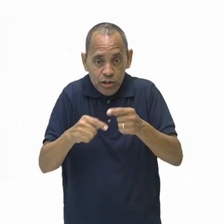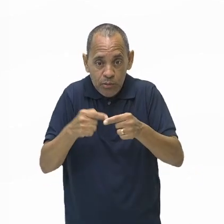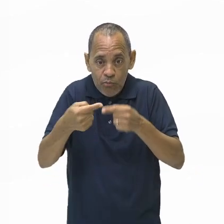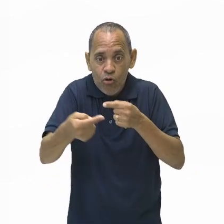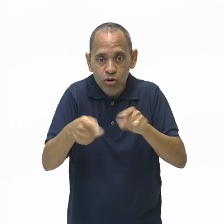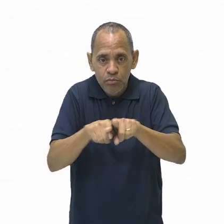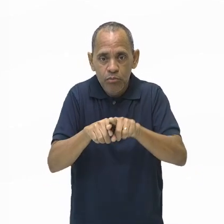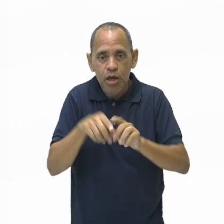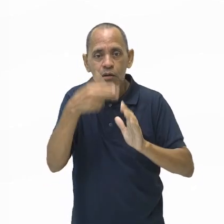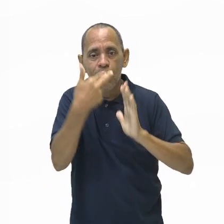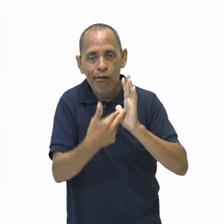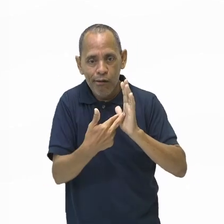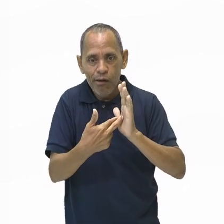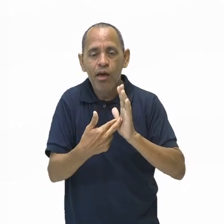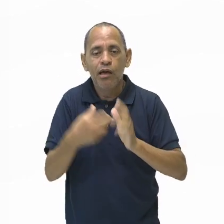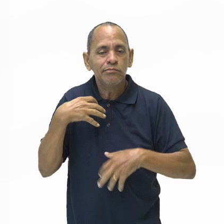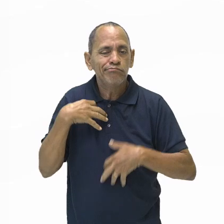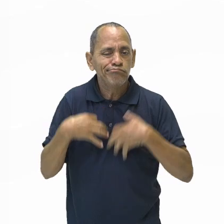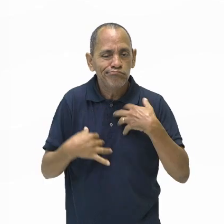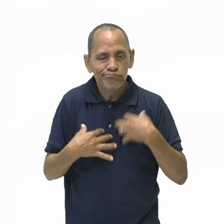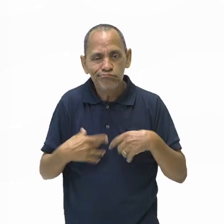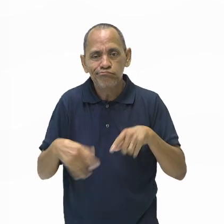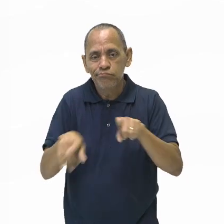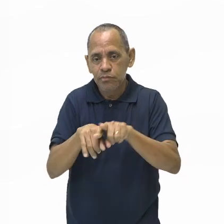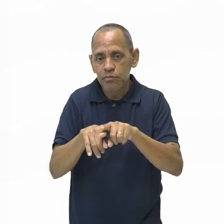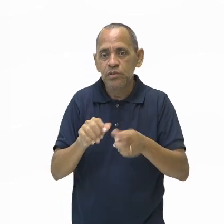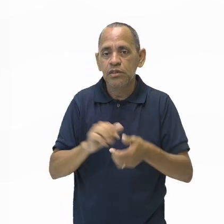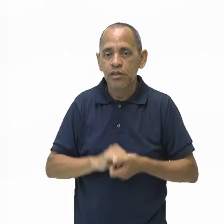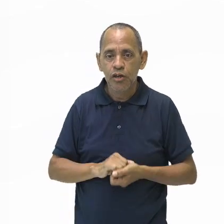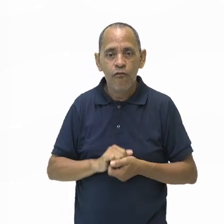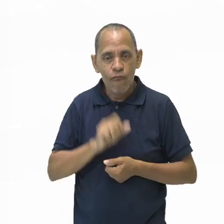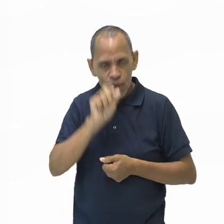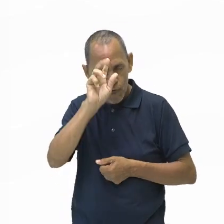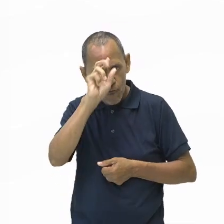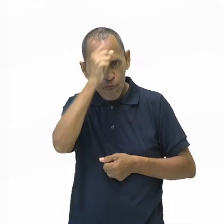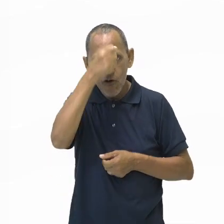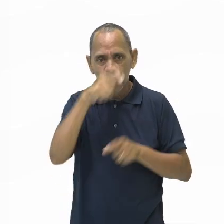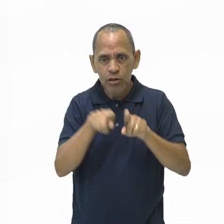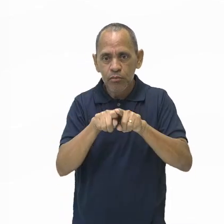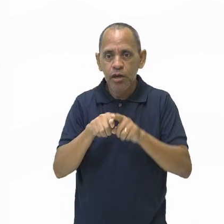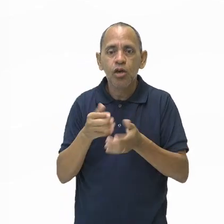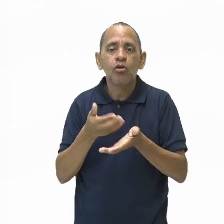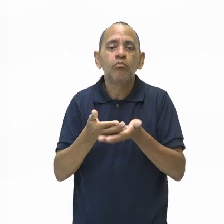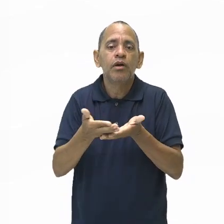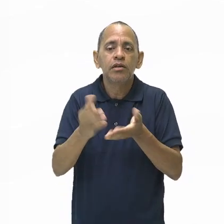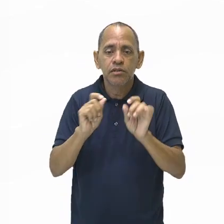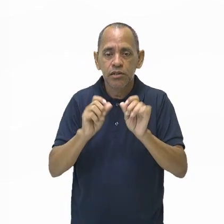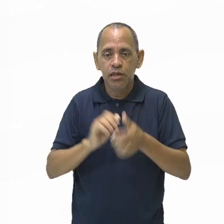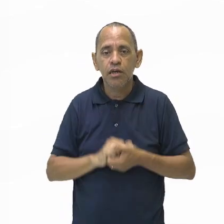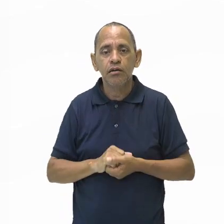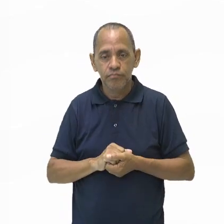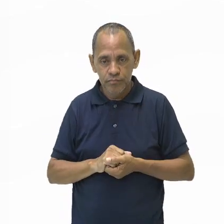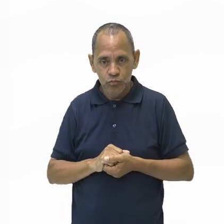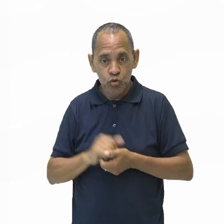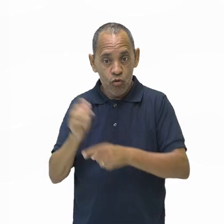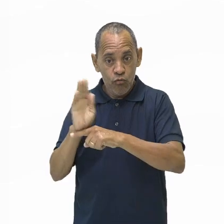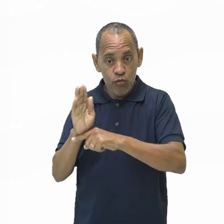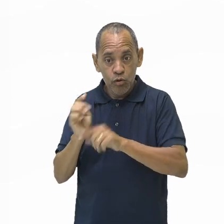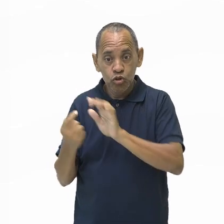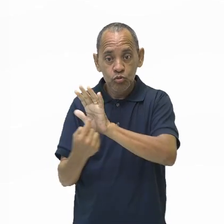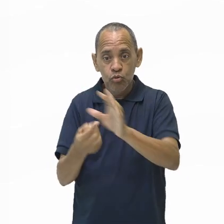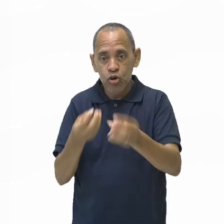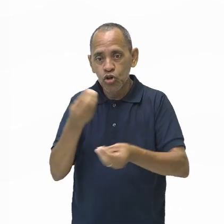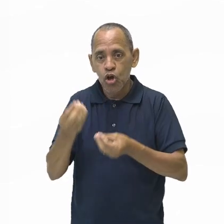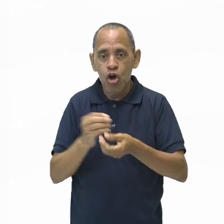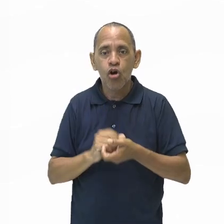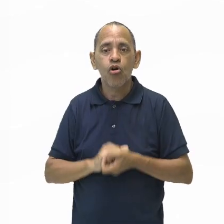bem como a melancolia intimista da obra, tornam-se mais fortes e dão início ao drama concreto da trama, que se mostra